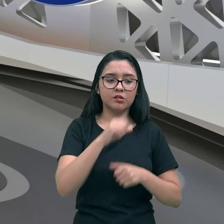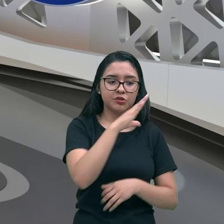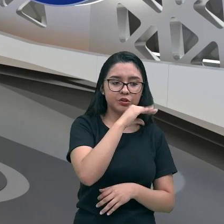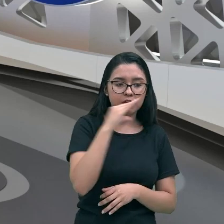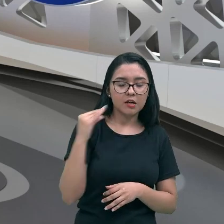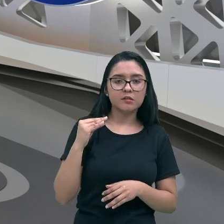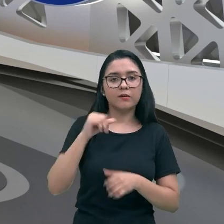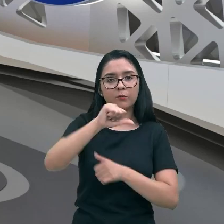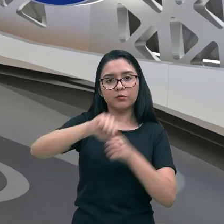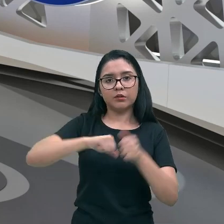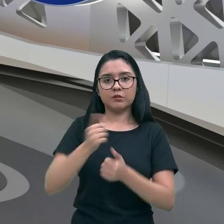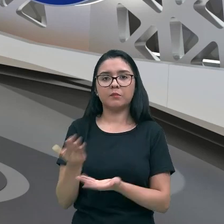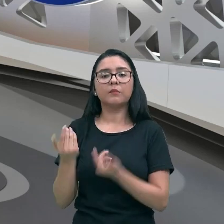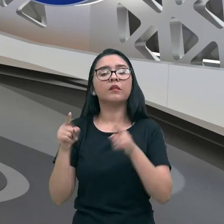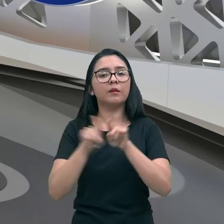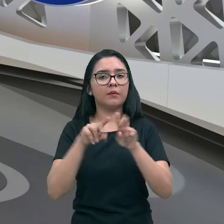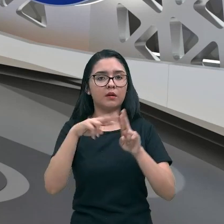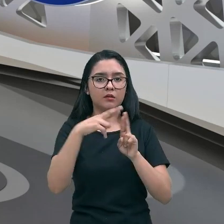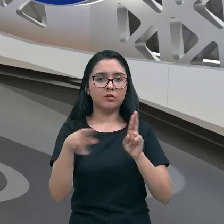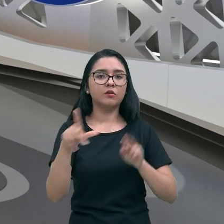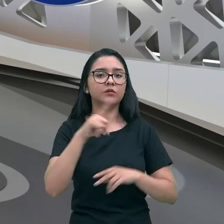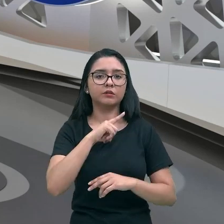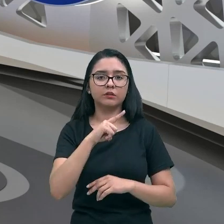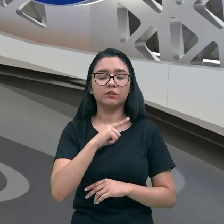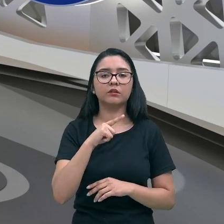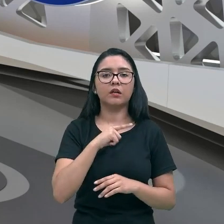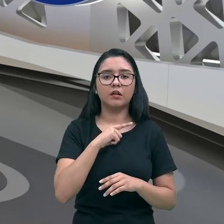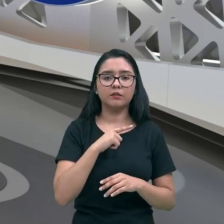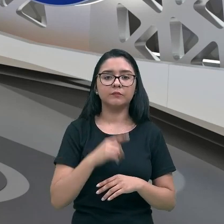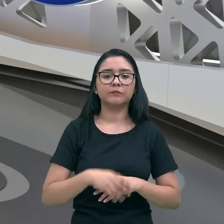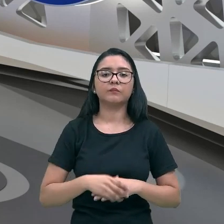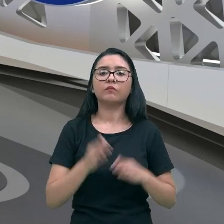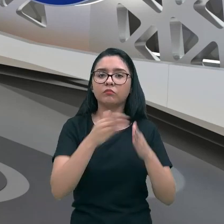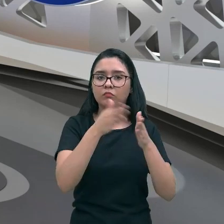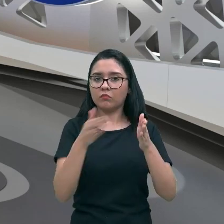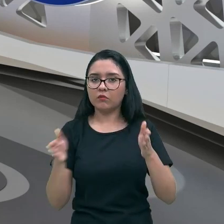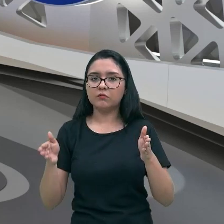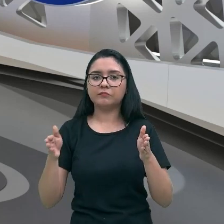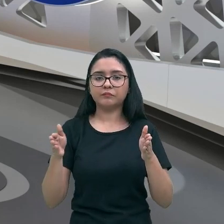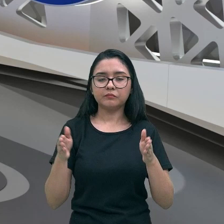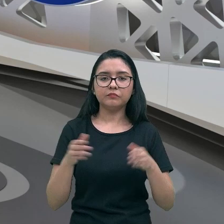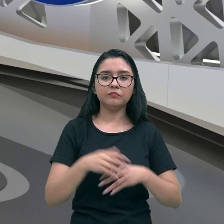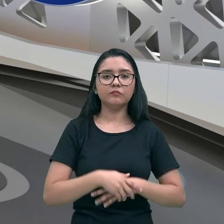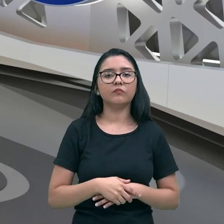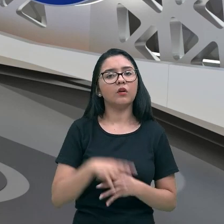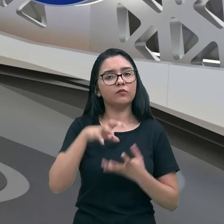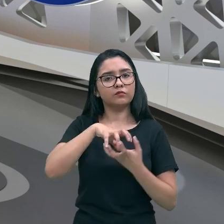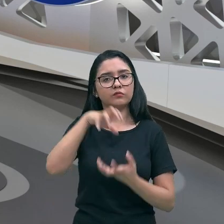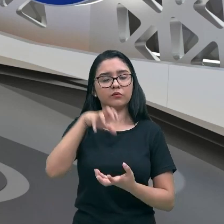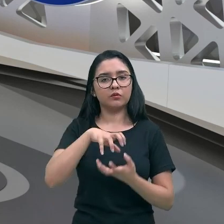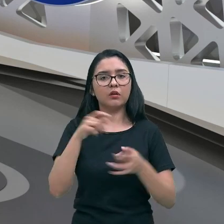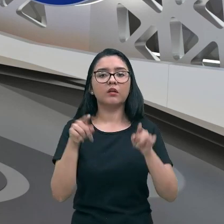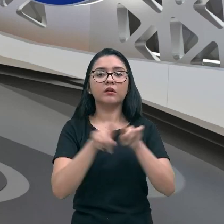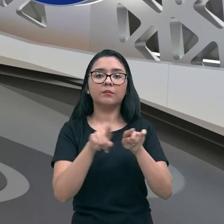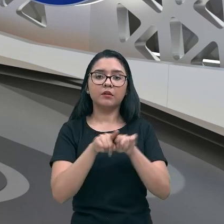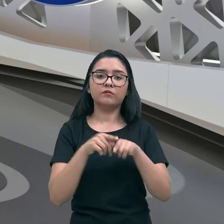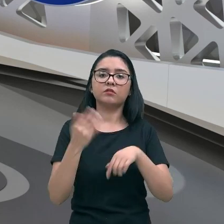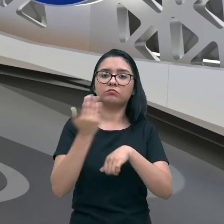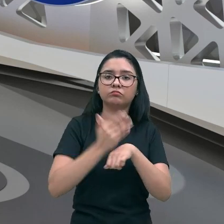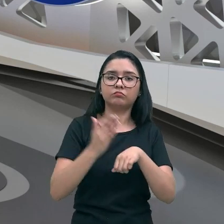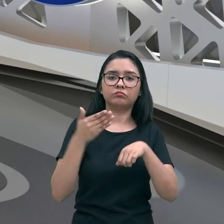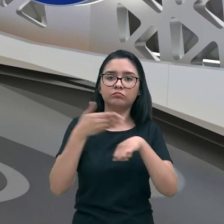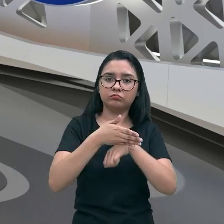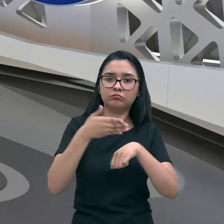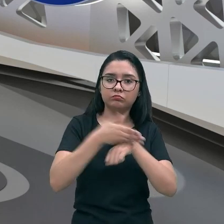religiões fazem esse processo, né, de entrada, em que você se torna alguém mais ativo dentro da